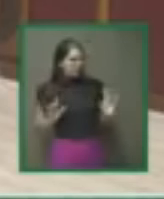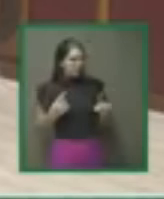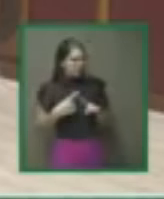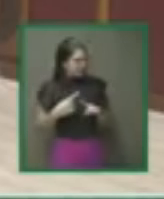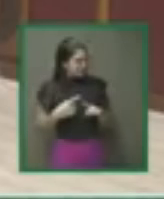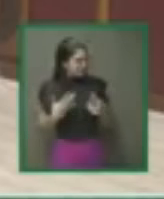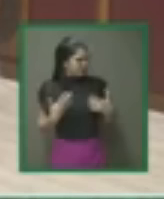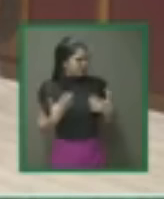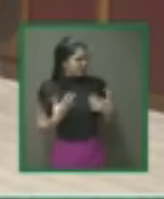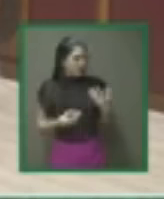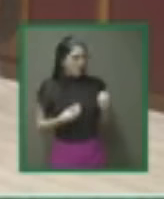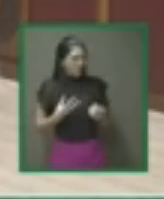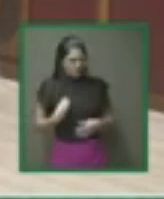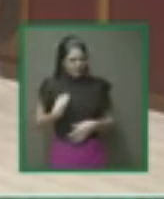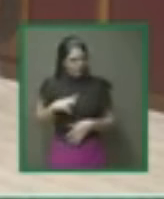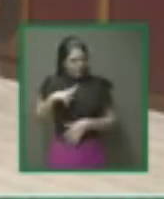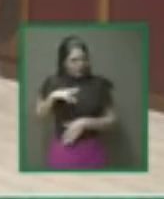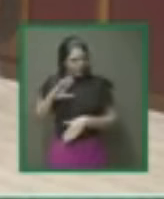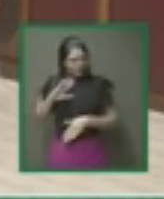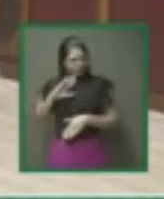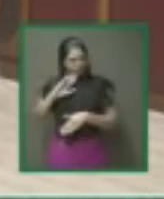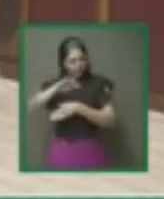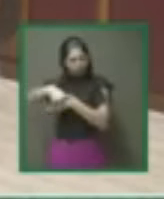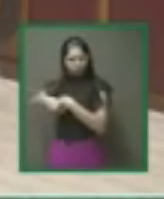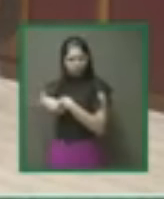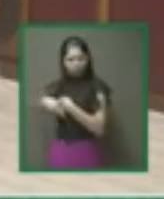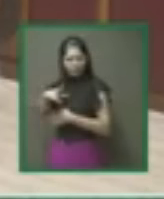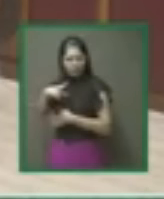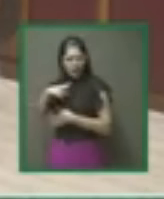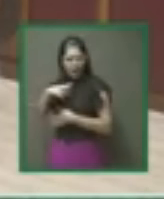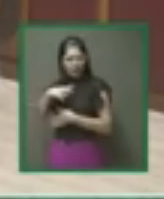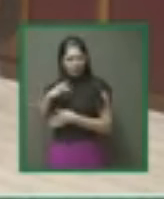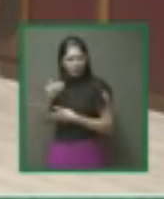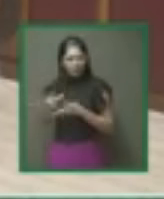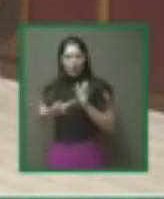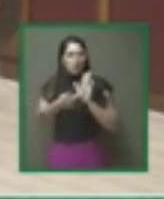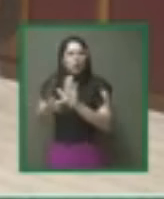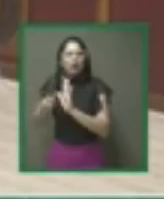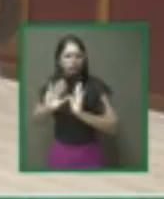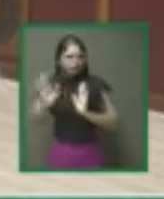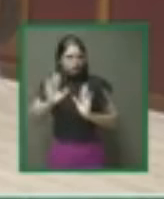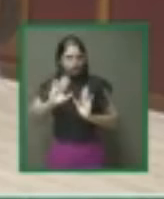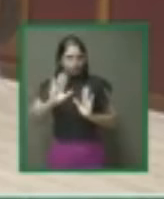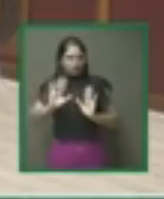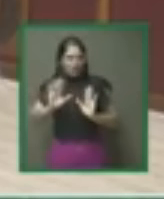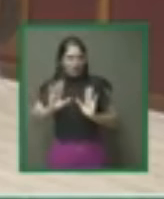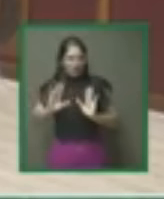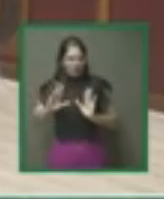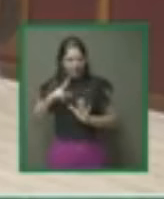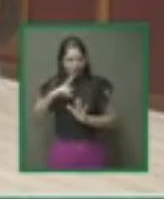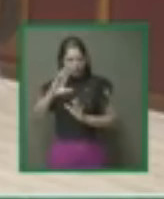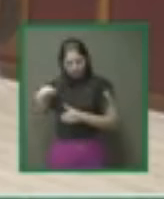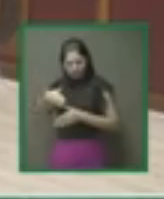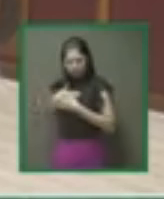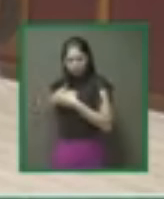vivi uma vida discreta, né? Eu não exponha em público, e nem sou de expor em público a minha vida